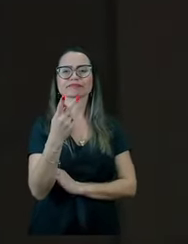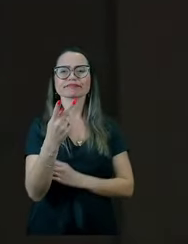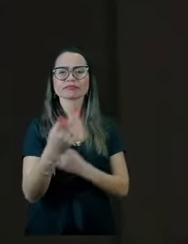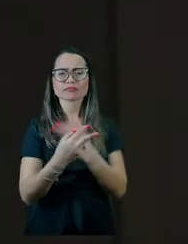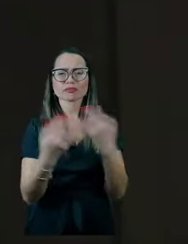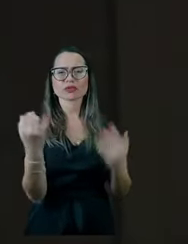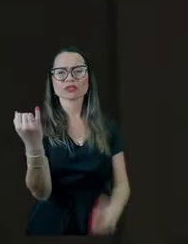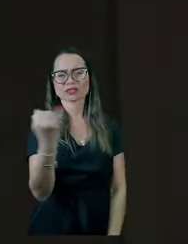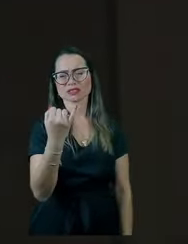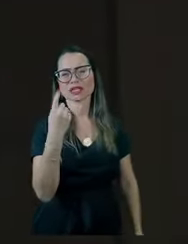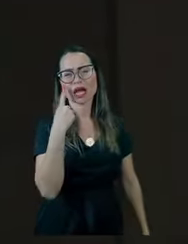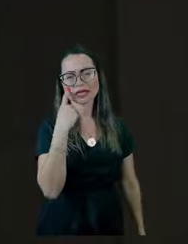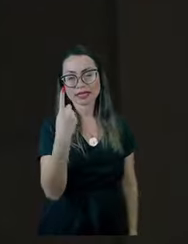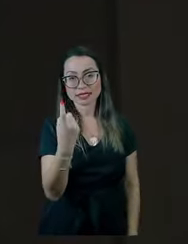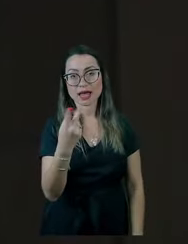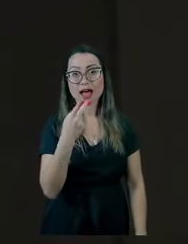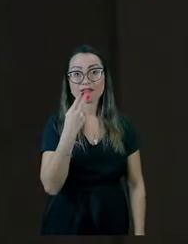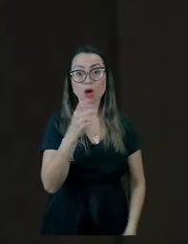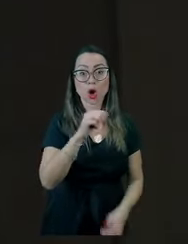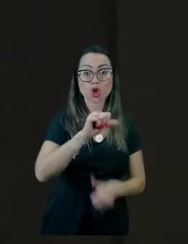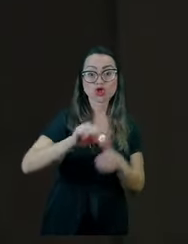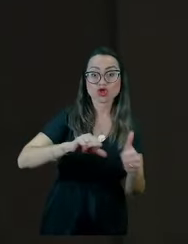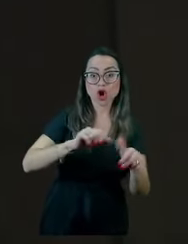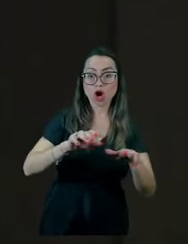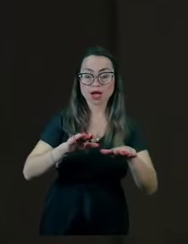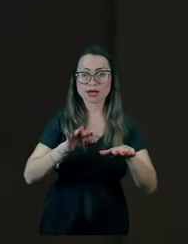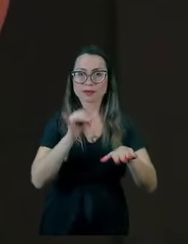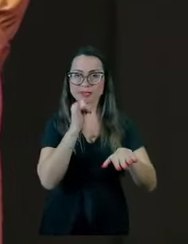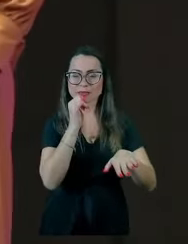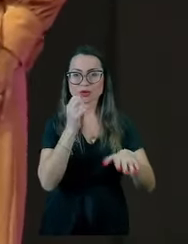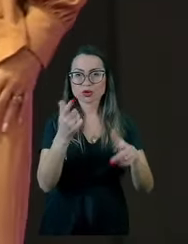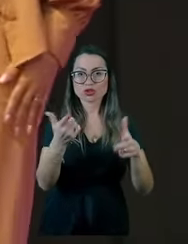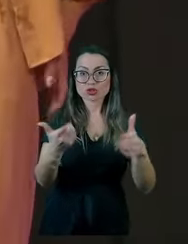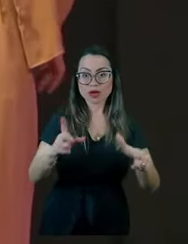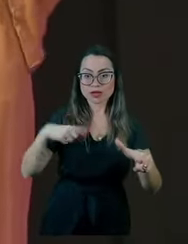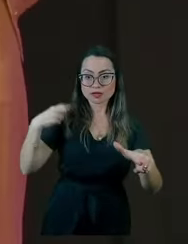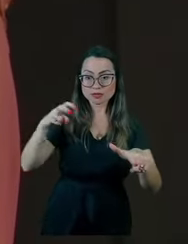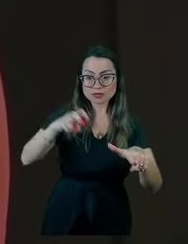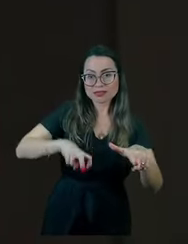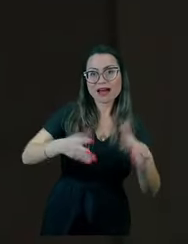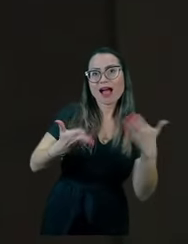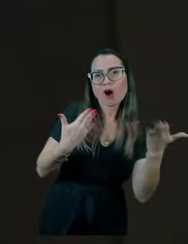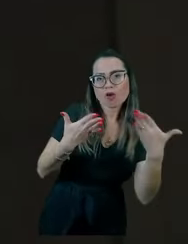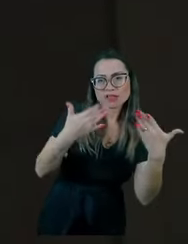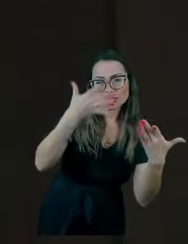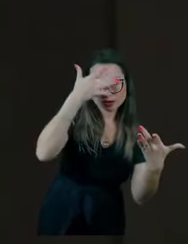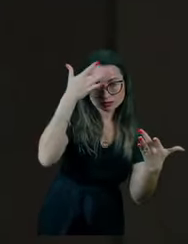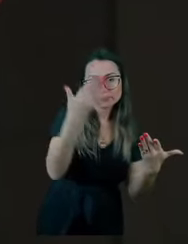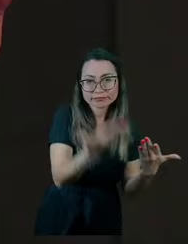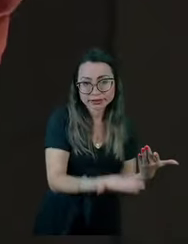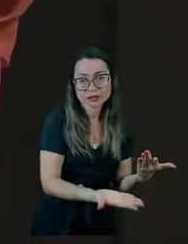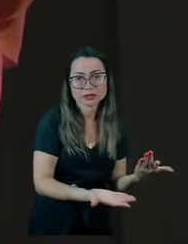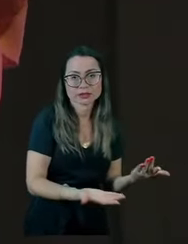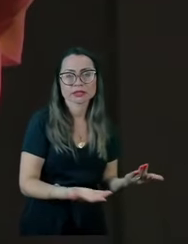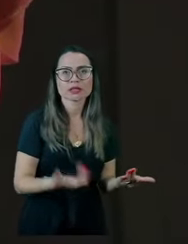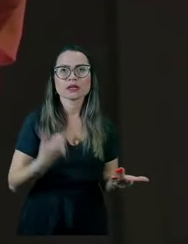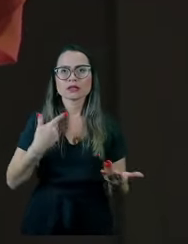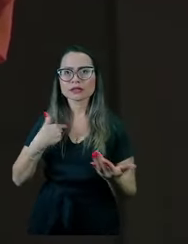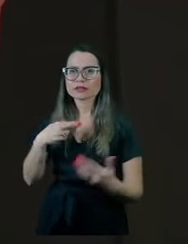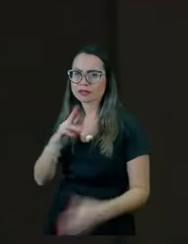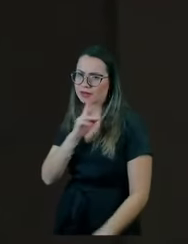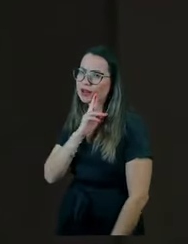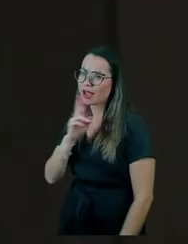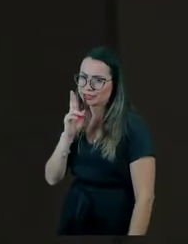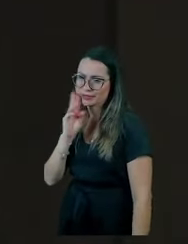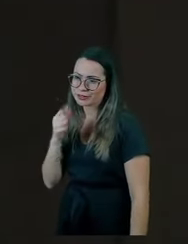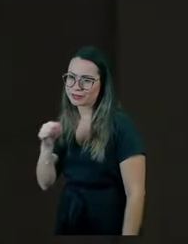mesas. Que eu lembro desse dia, a gente estava no restaurante. E é uma daquelas, eu digo assim, acabei de falar no início